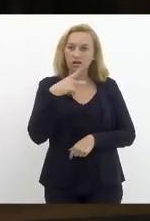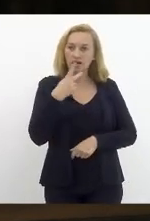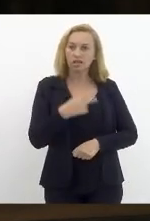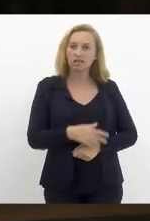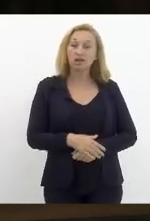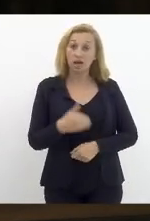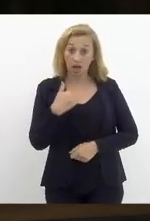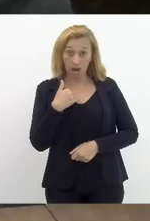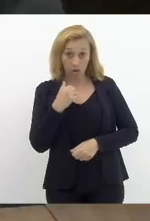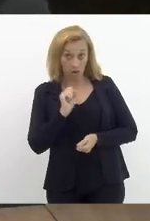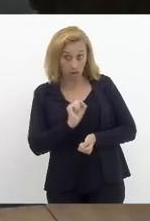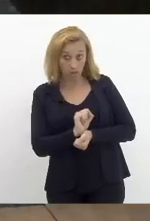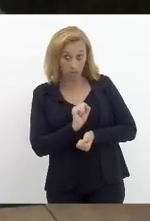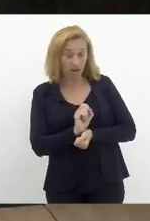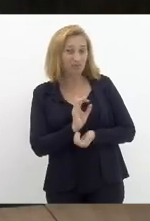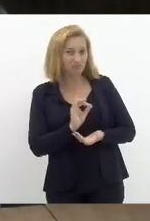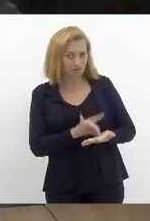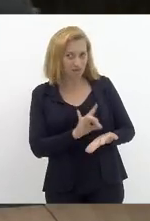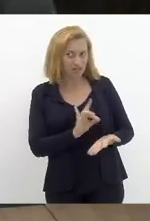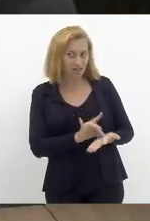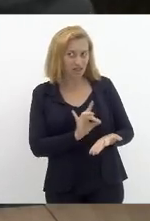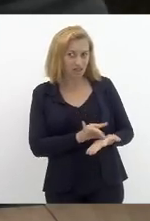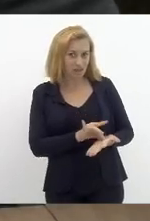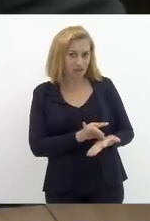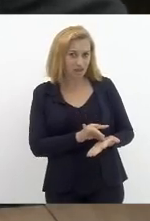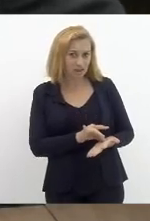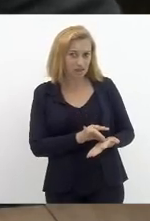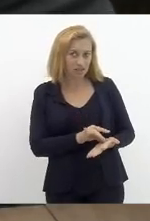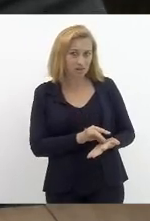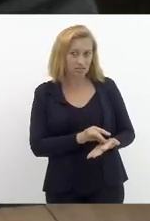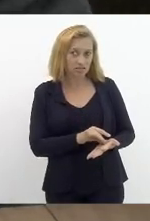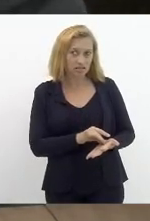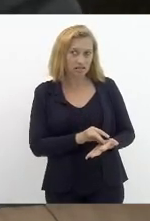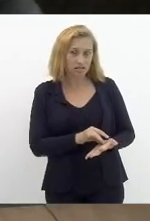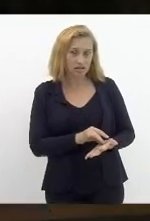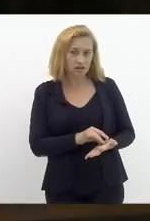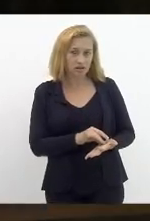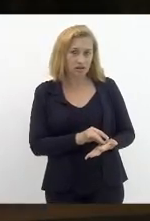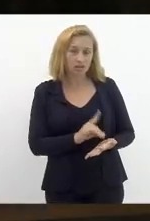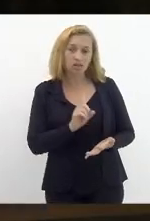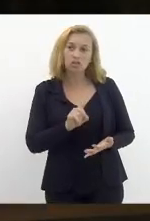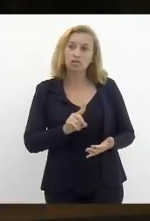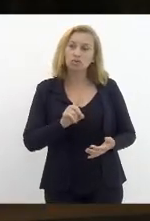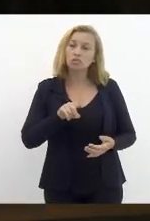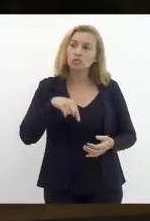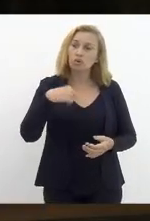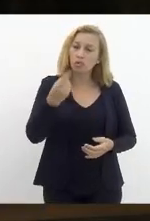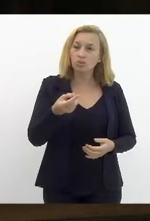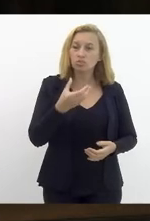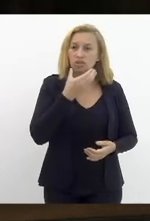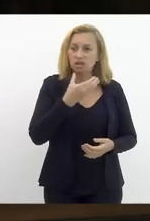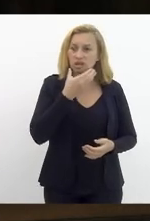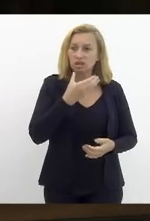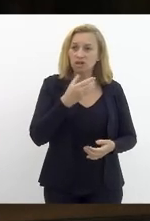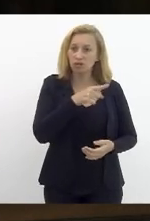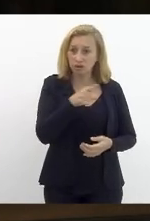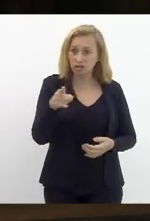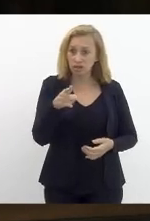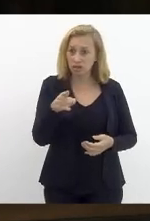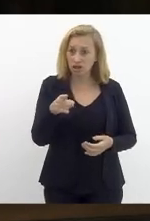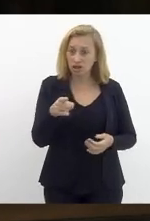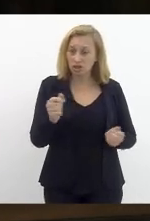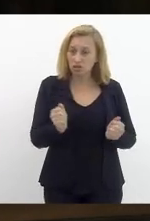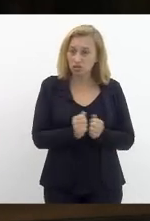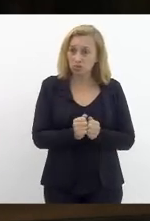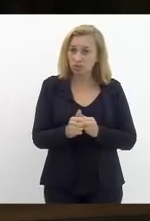eu espero verdadeiramente que essa seja, que no próximo Natal vocês estejam de plantão. Porque